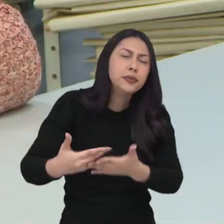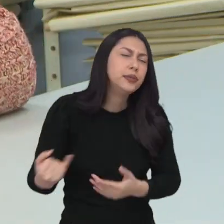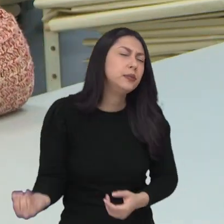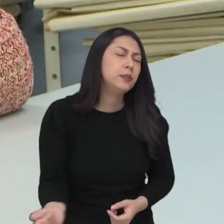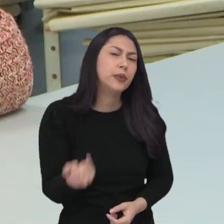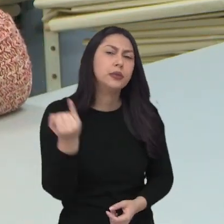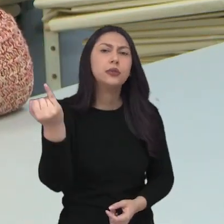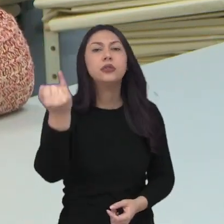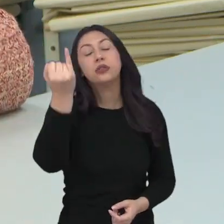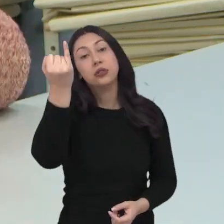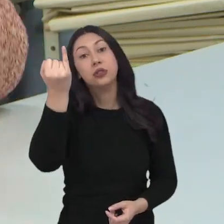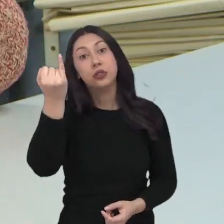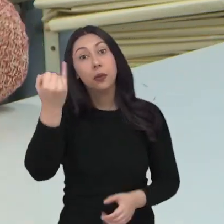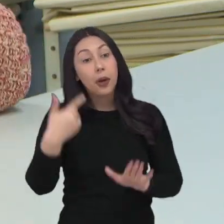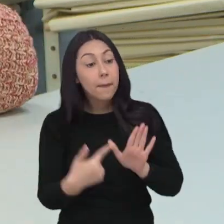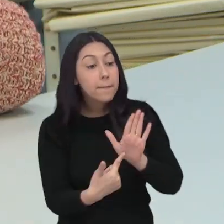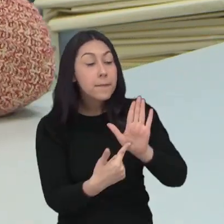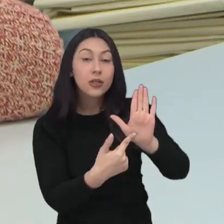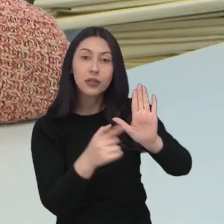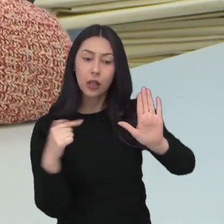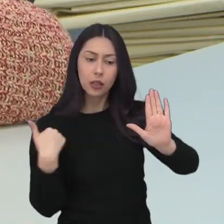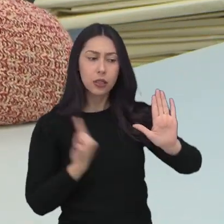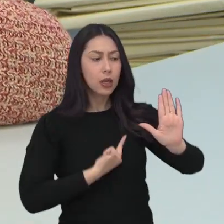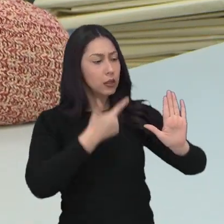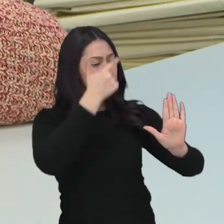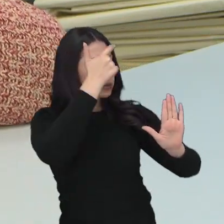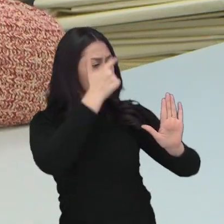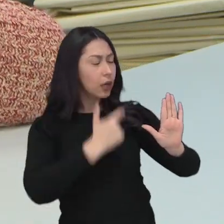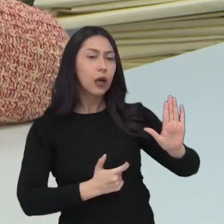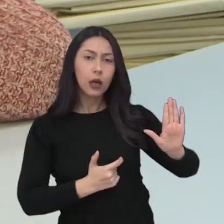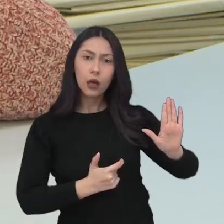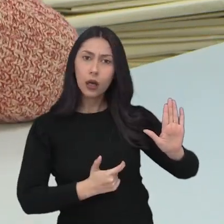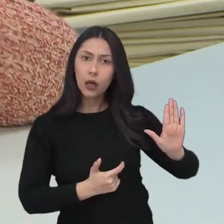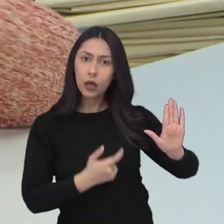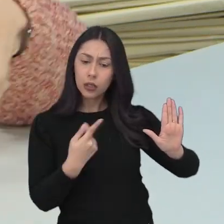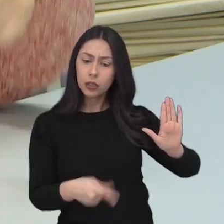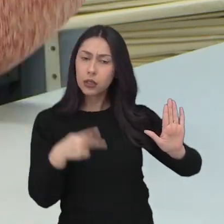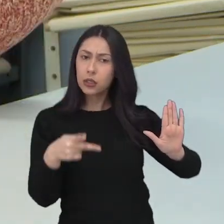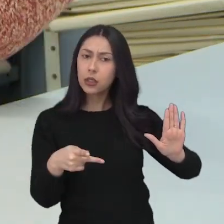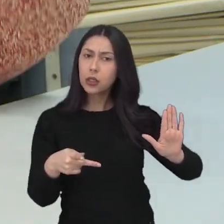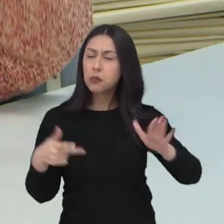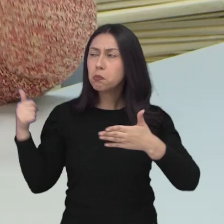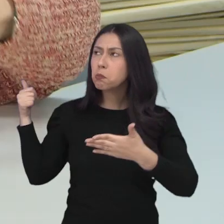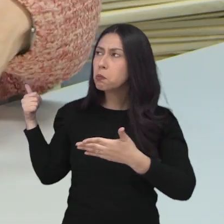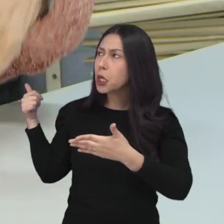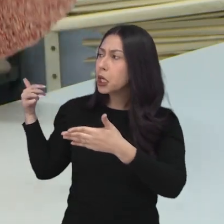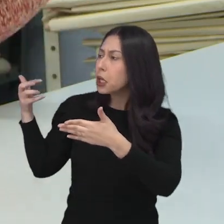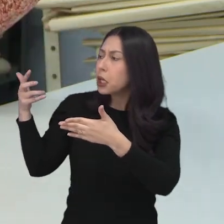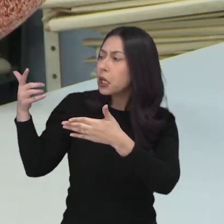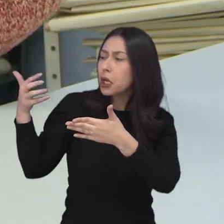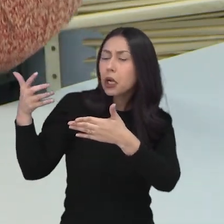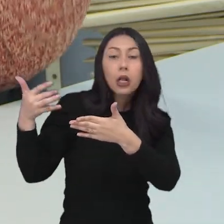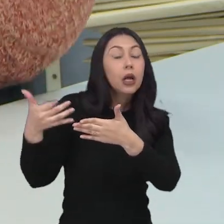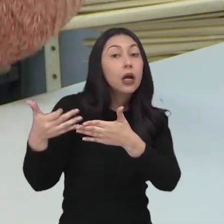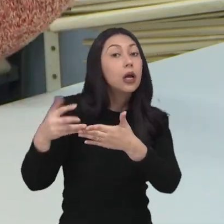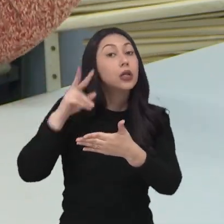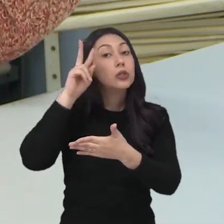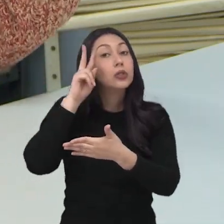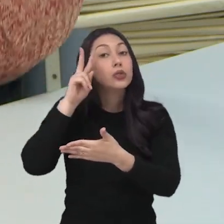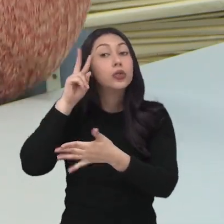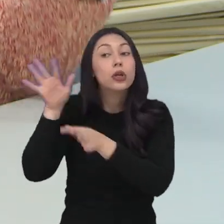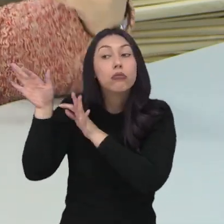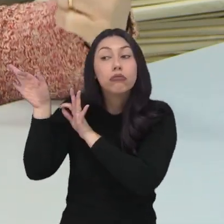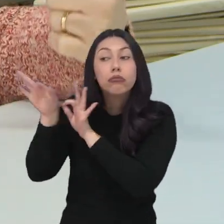de uma importância muito grande para reforçar quem nós somos. Quem somos nesse mundo, quem nos antecedeu, como a